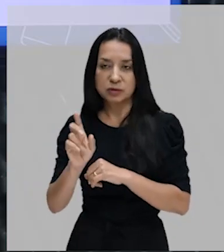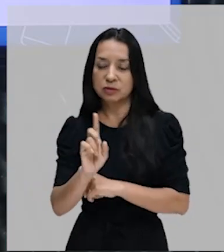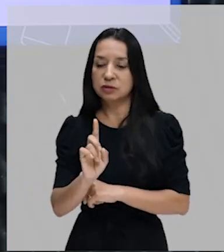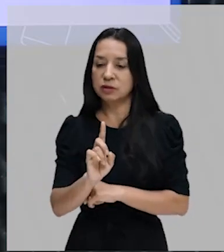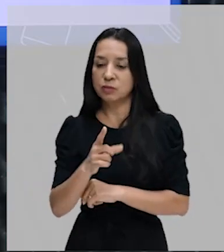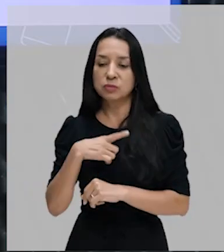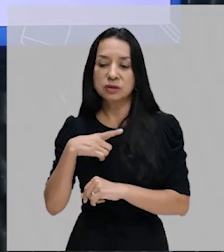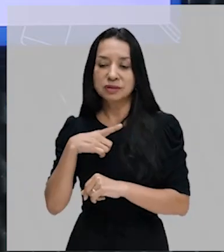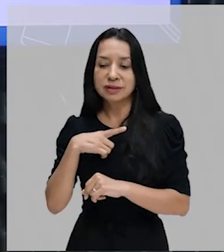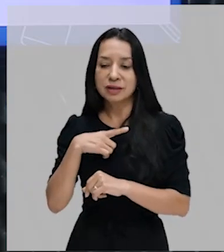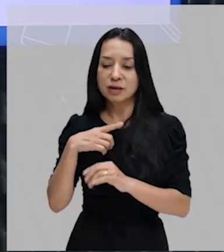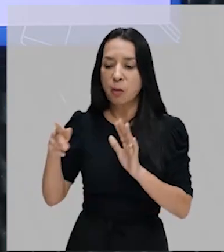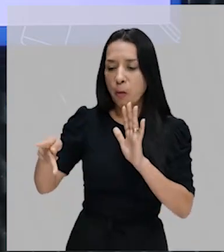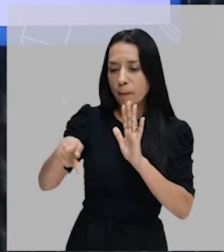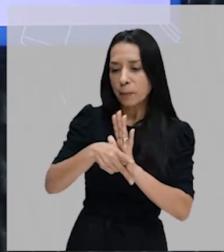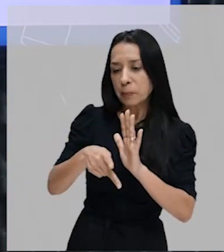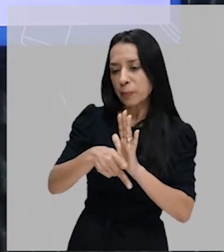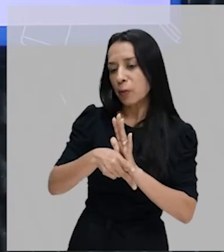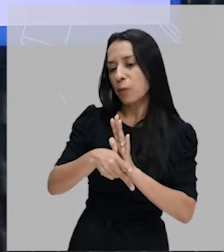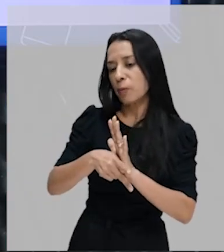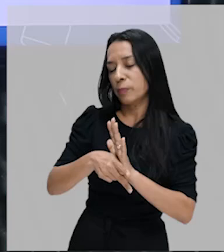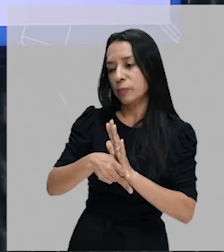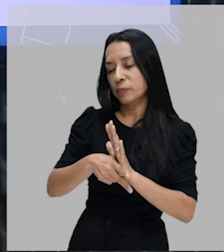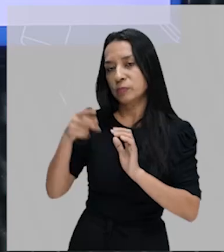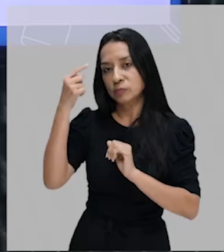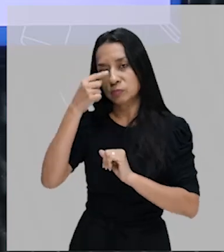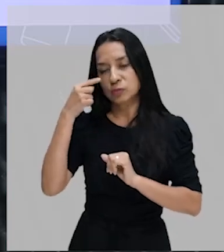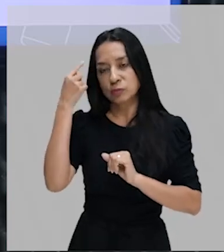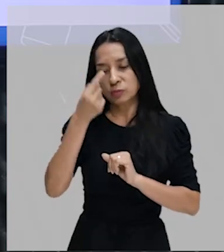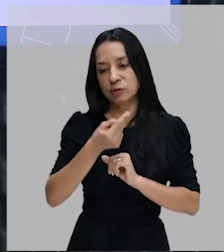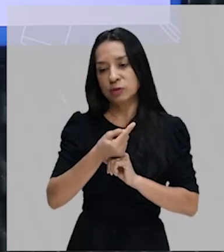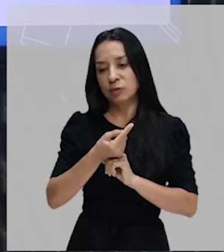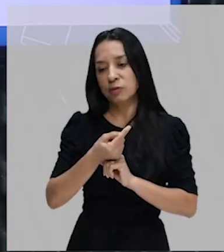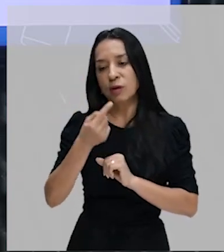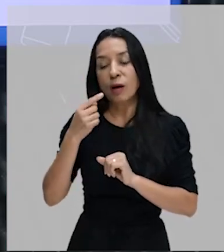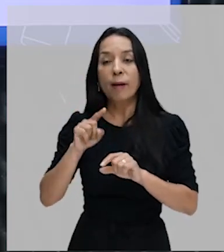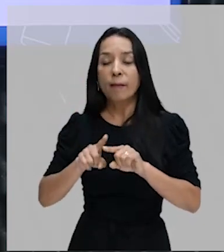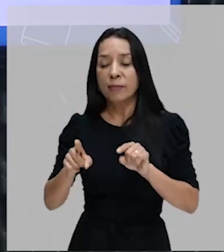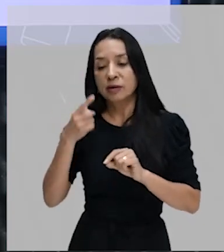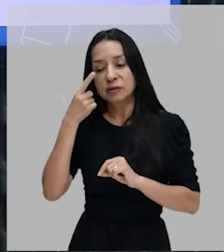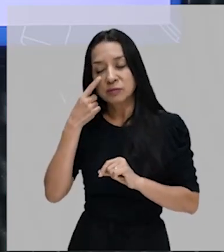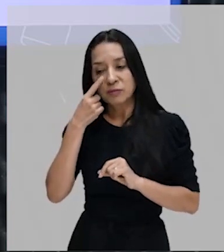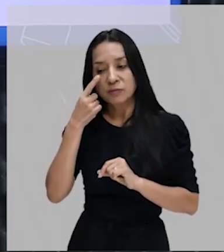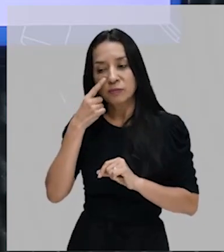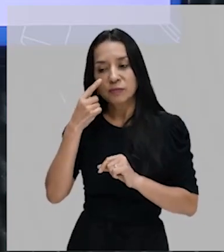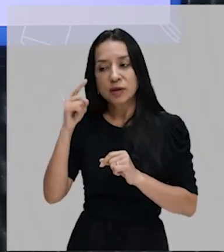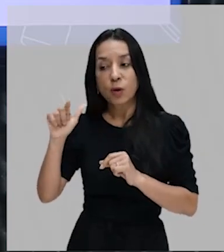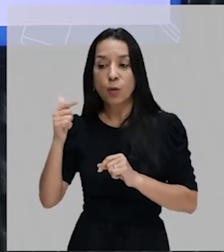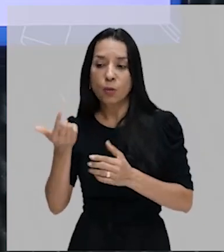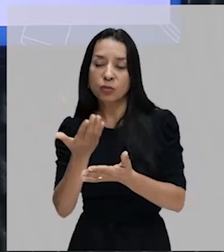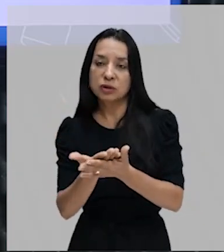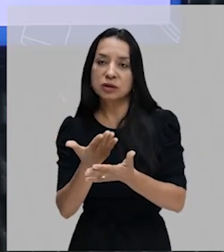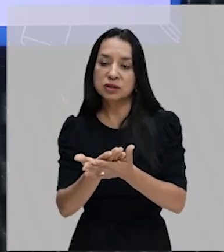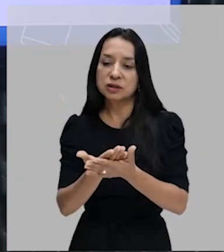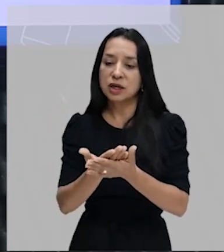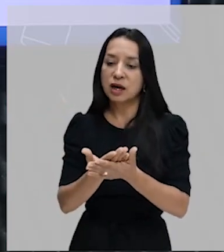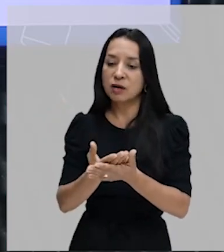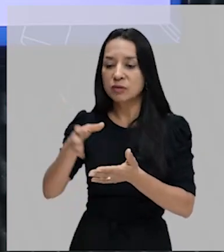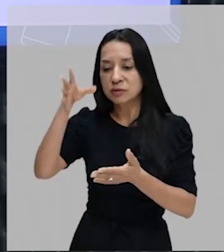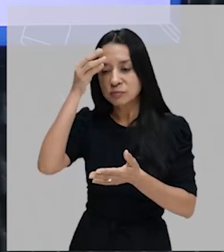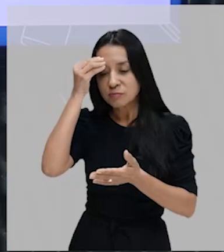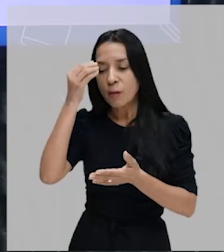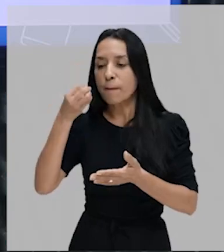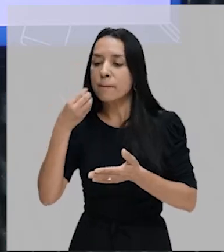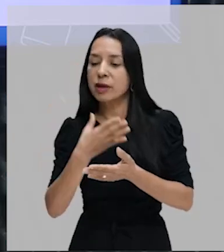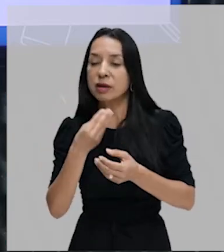ver em mais uma ou duas aulas para que vocês fixem bem como utilizá-los, tá? E não fazer confusão com